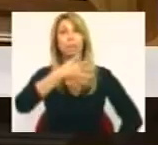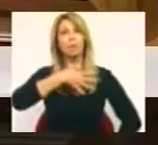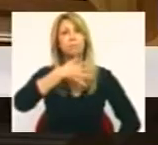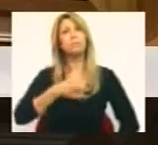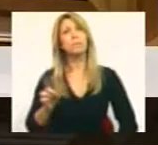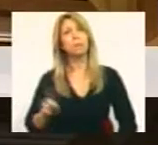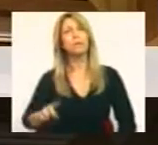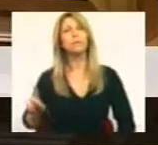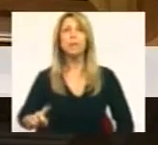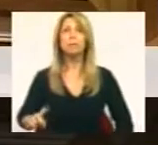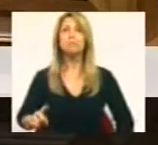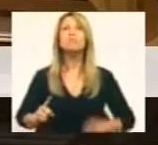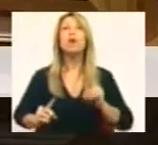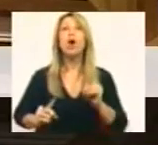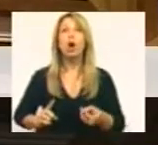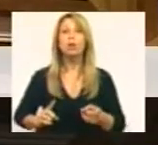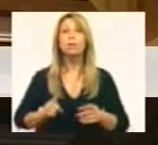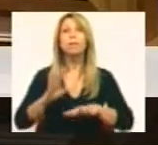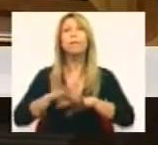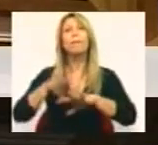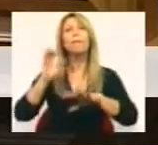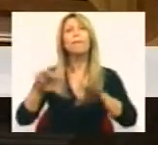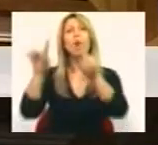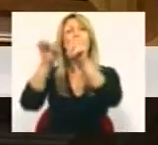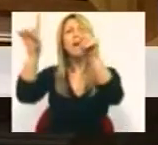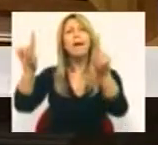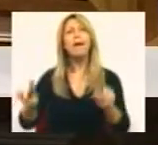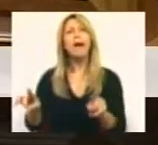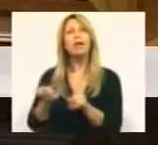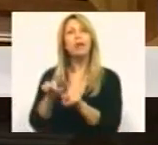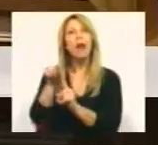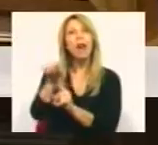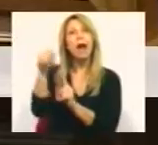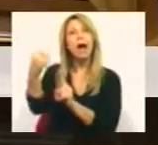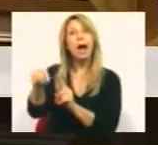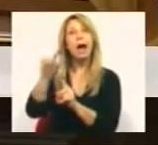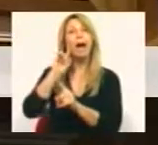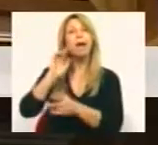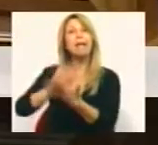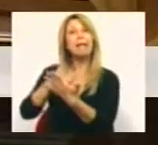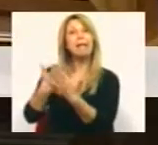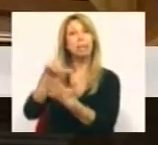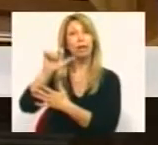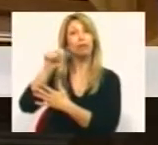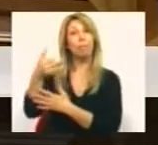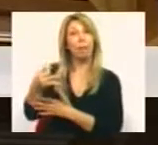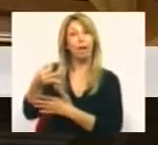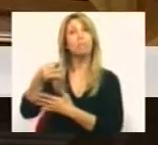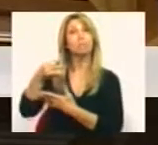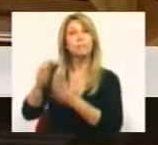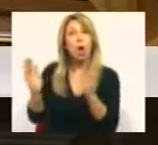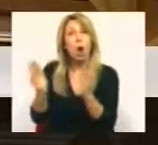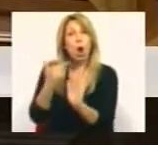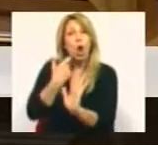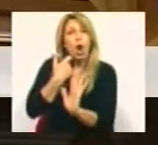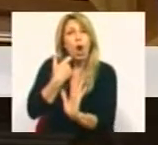regularidade, que é o facto da queixa onde está o intérprete de língua gestual ser demasiado pequena e, portanto,